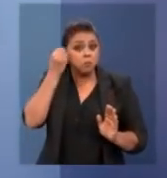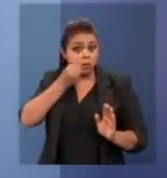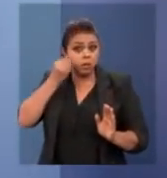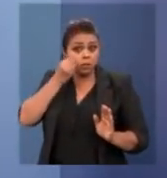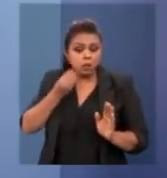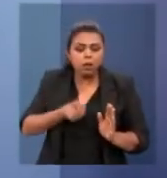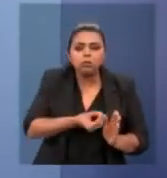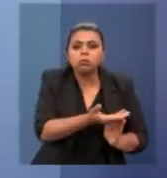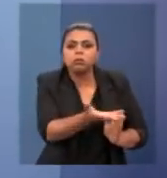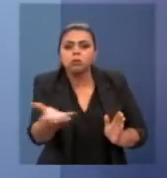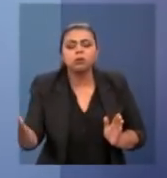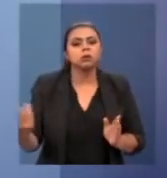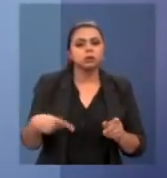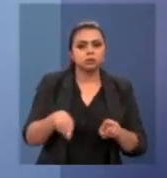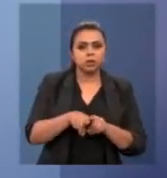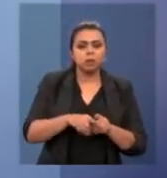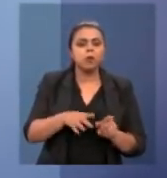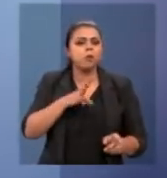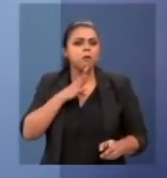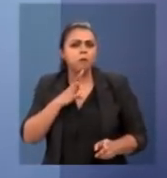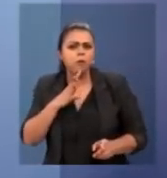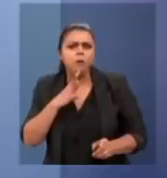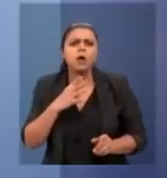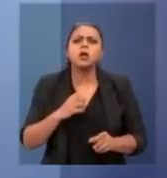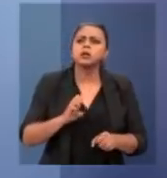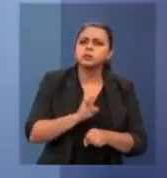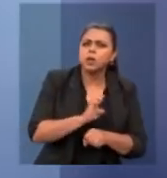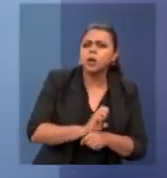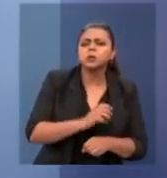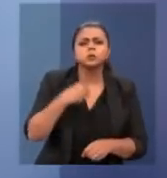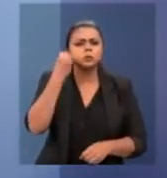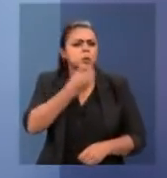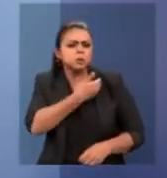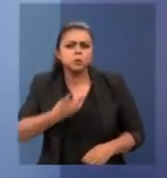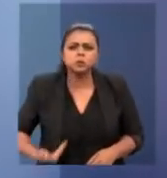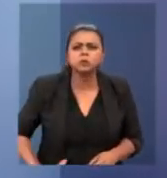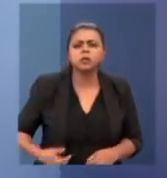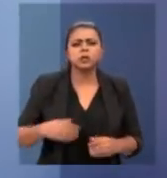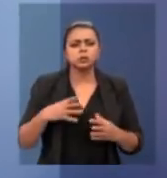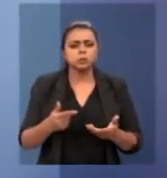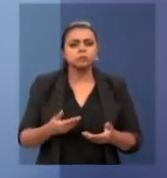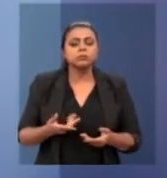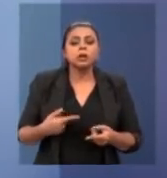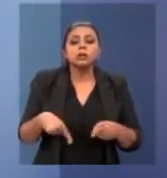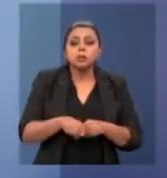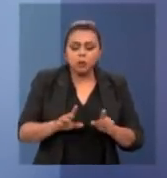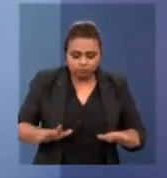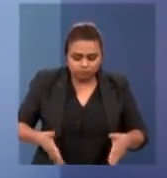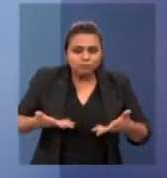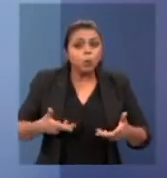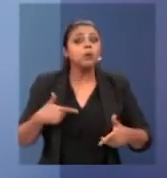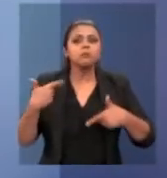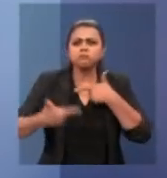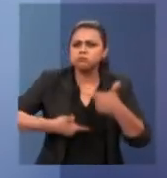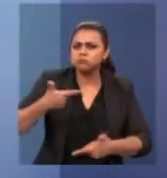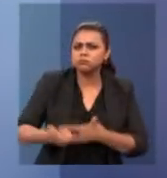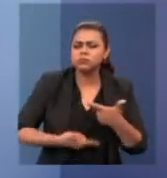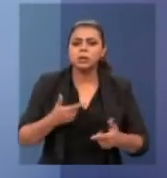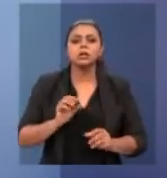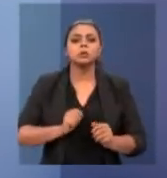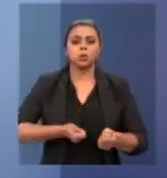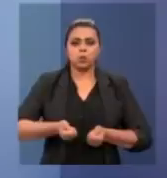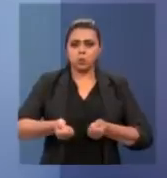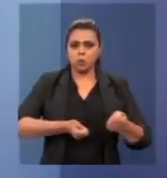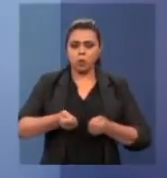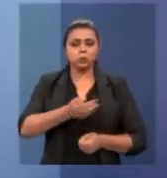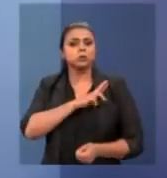ofertando as capixabas meu conhecimento do estado ofertando aos capixabas é é a minha disposição do trabalho meu equilíbrio ea